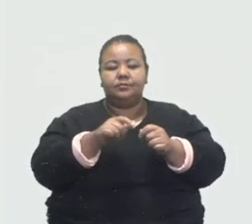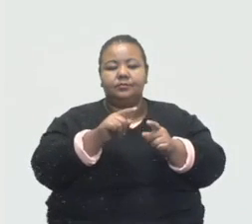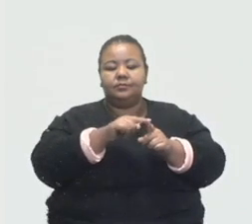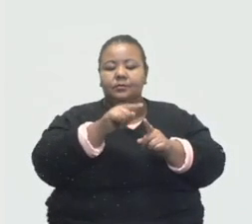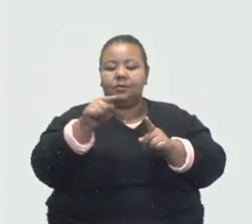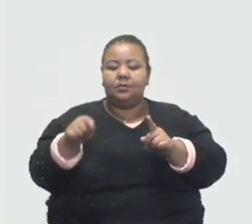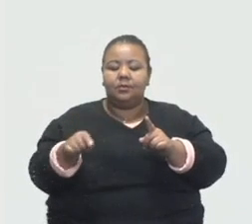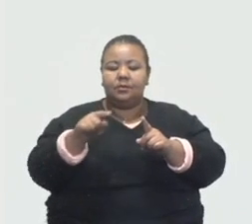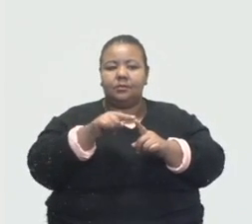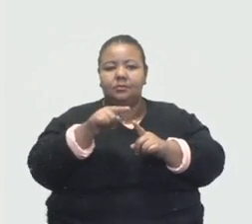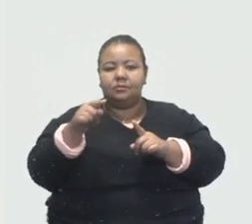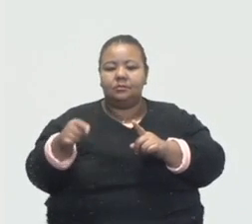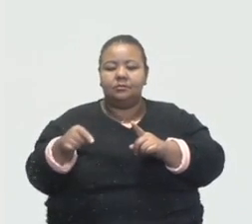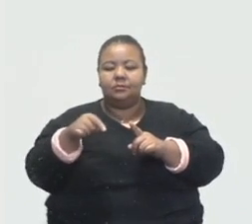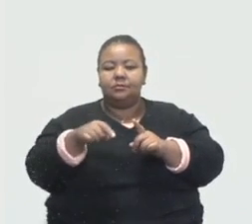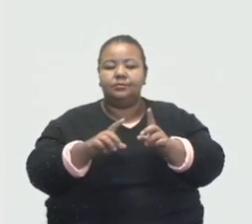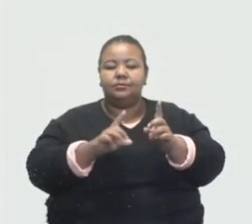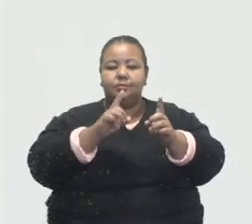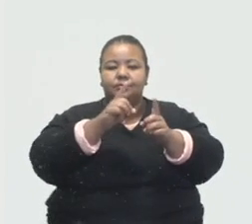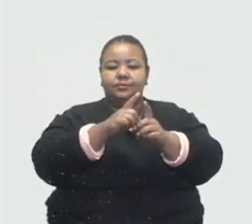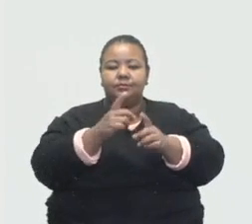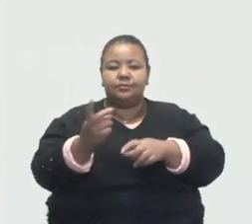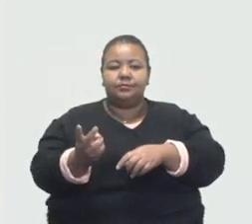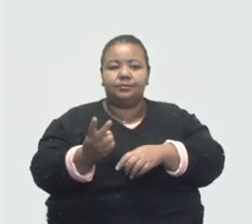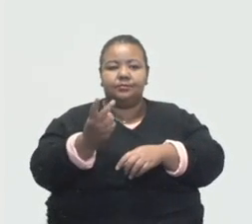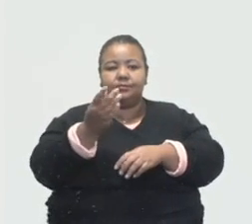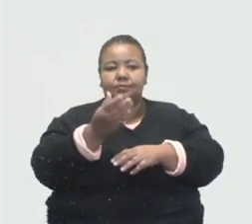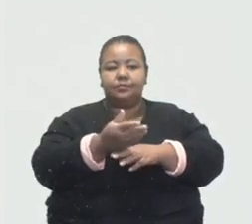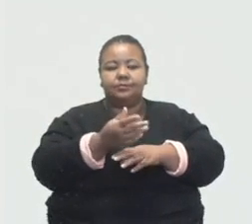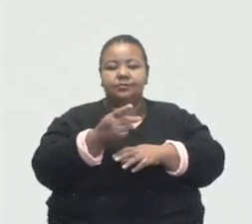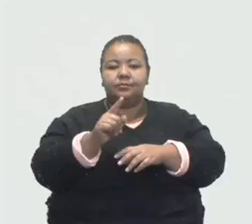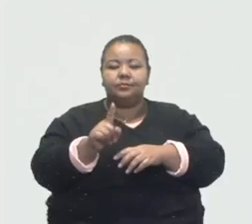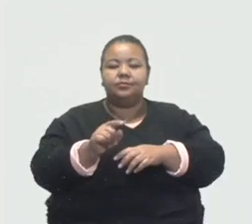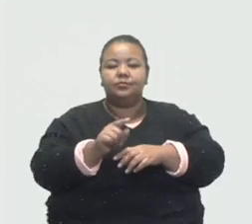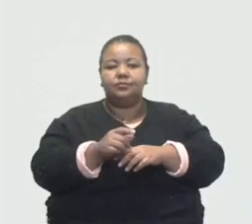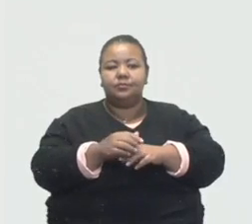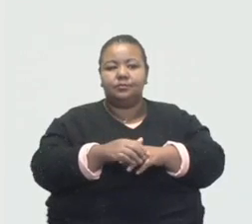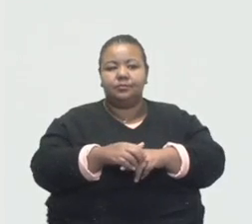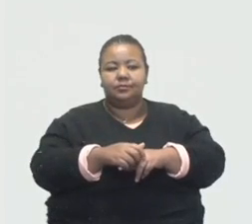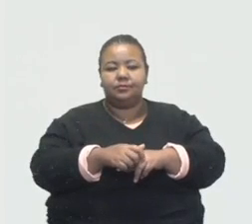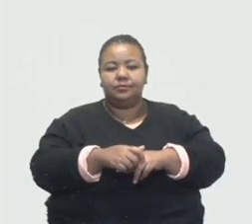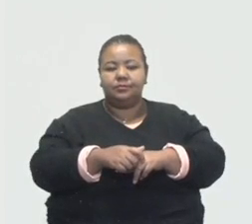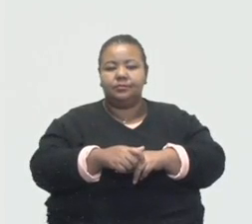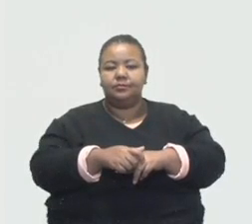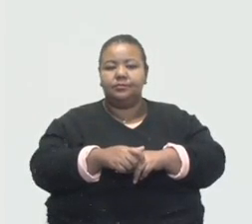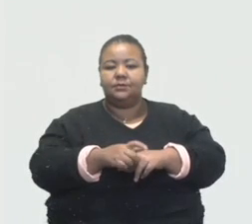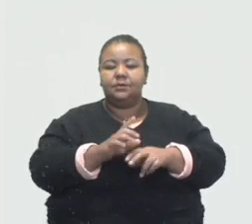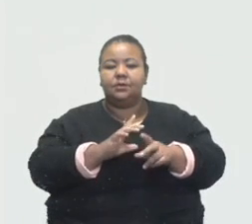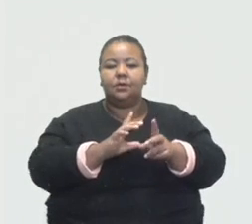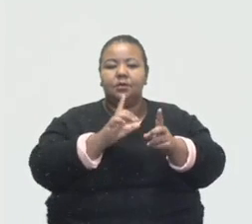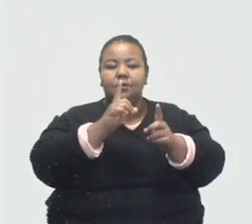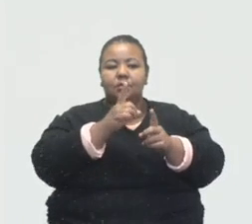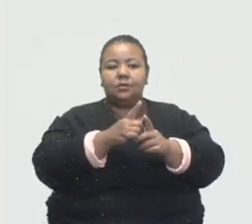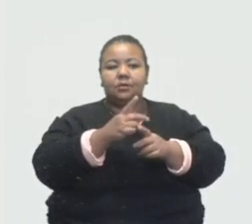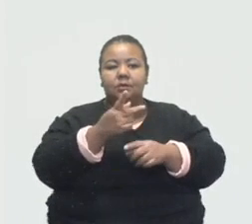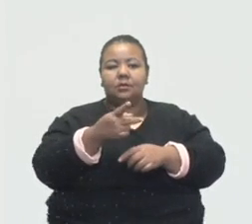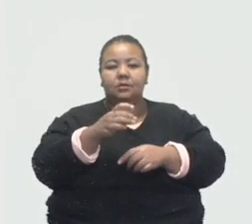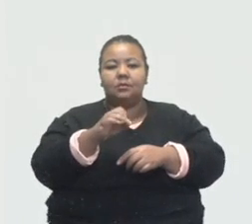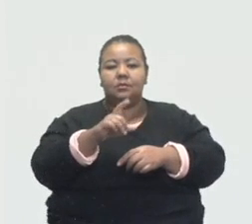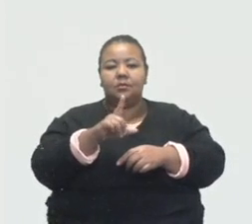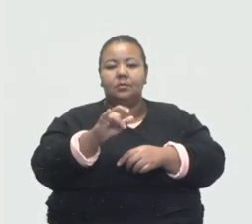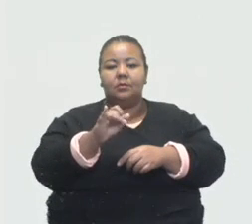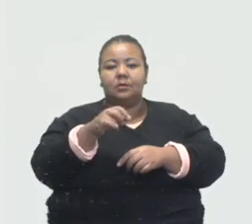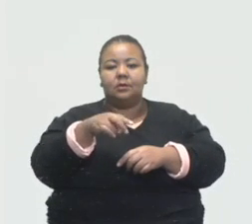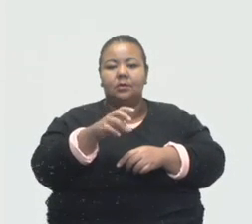encontrar como valor o seguinte polinômio característico. Tá, encontrei o polinômio característico, professor, agora o que eu